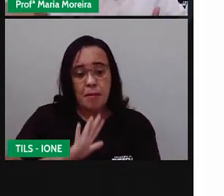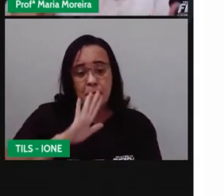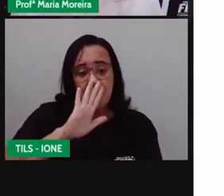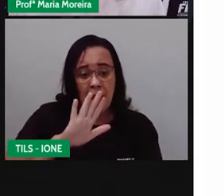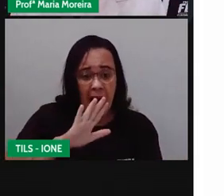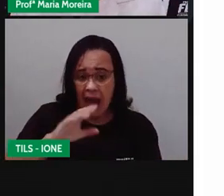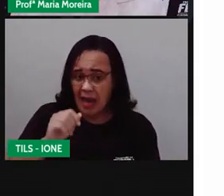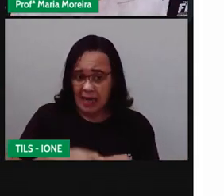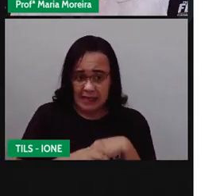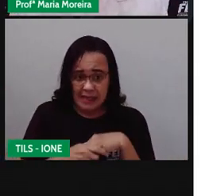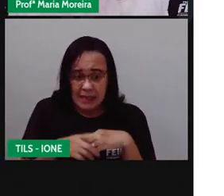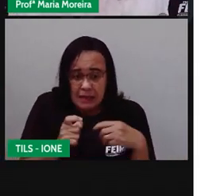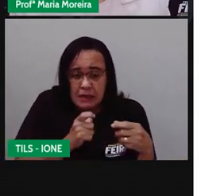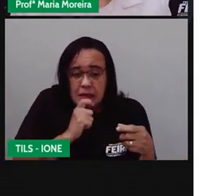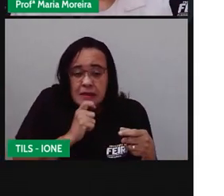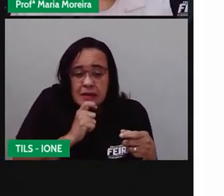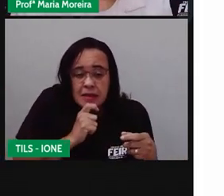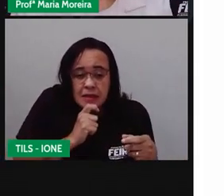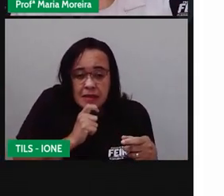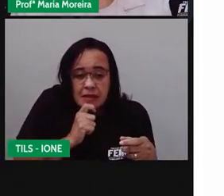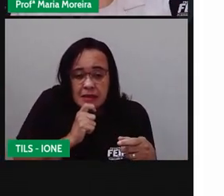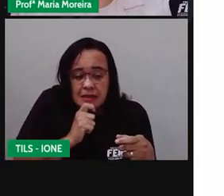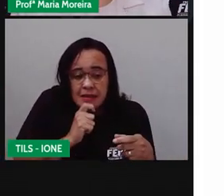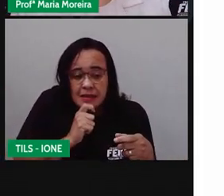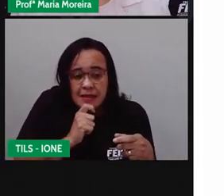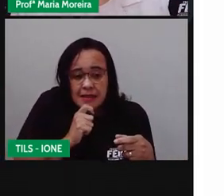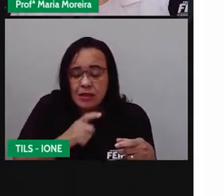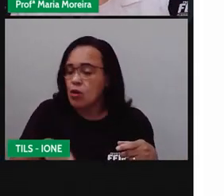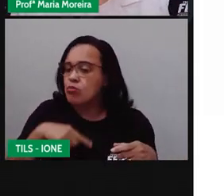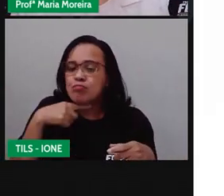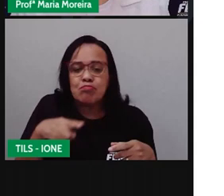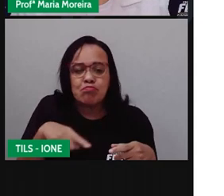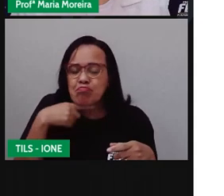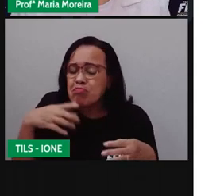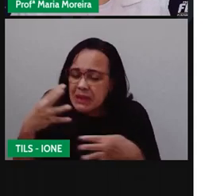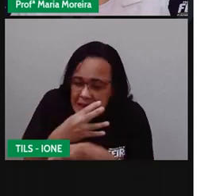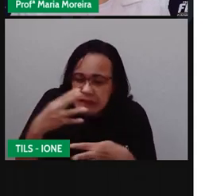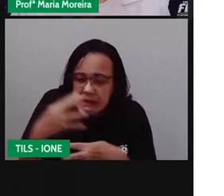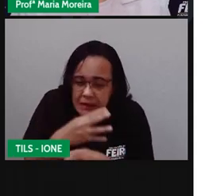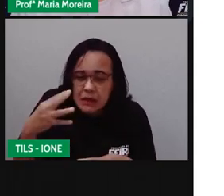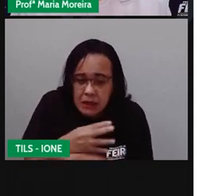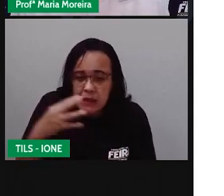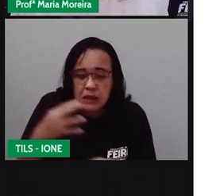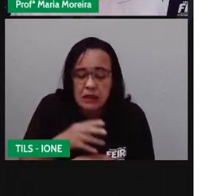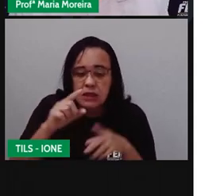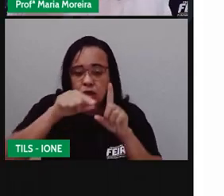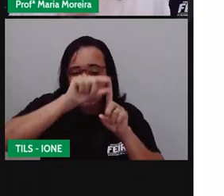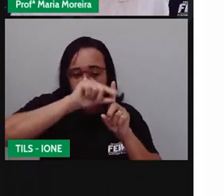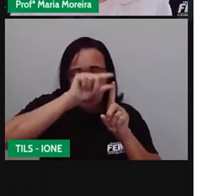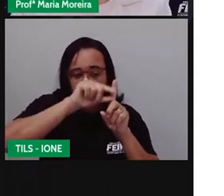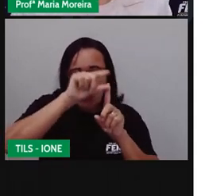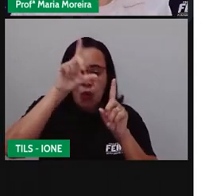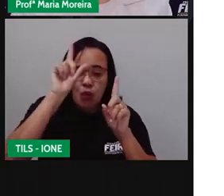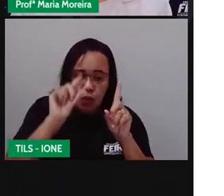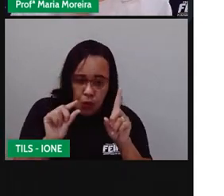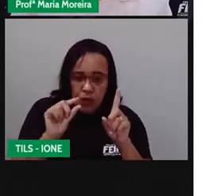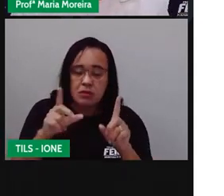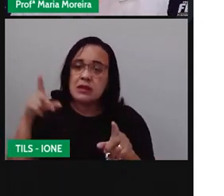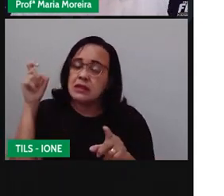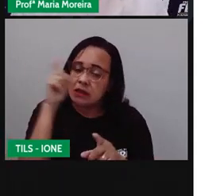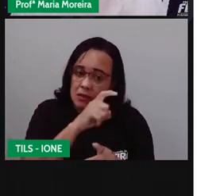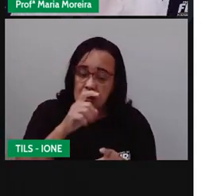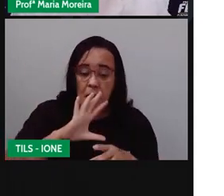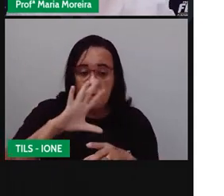se estiver bem frio. Você também, em determinado momento, não vai aguentar a temperatura baixa. E aí, com o sapato,